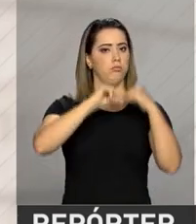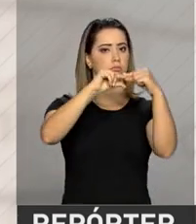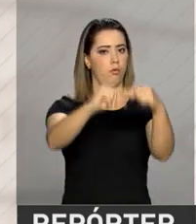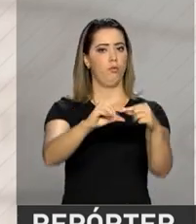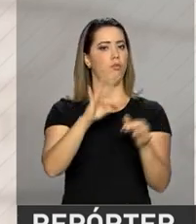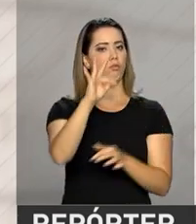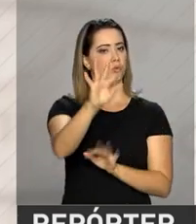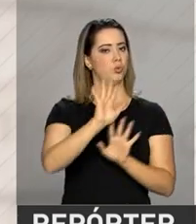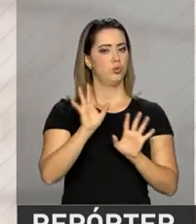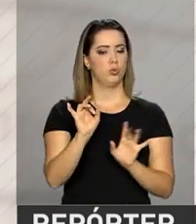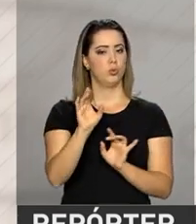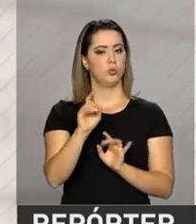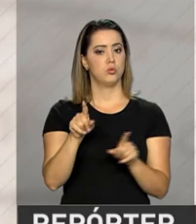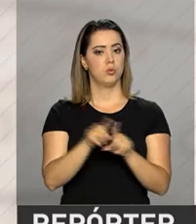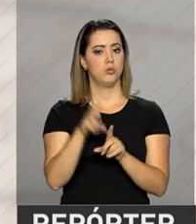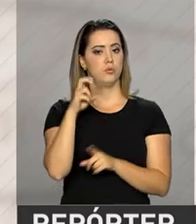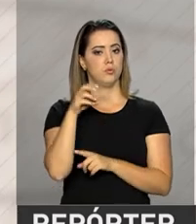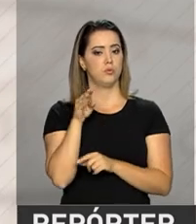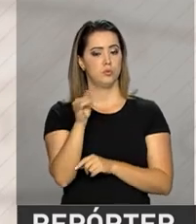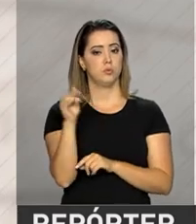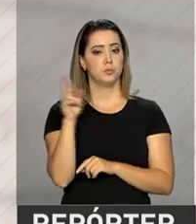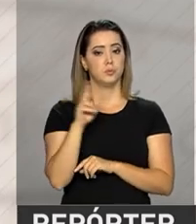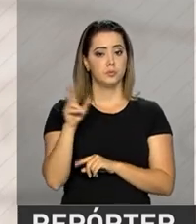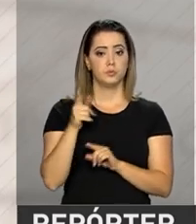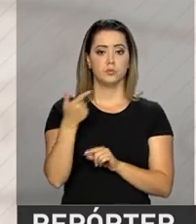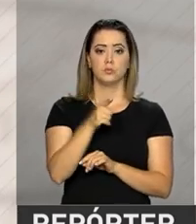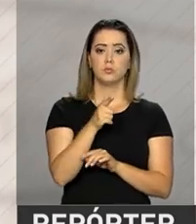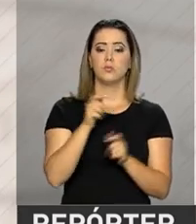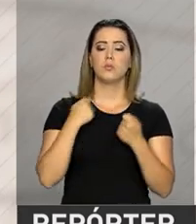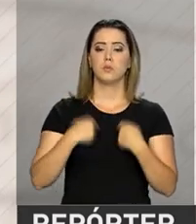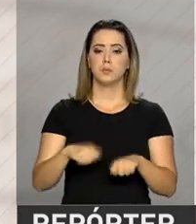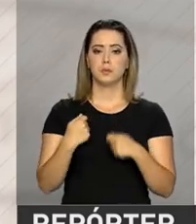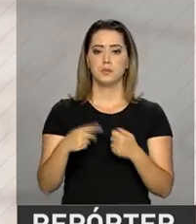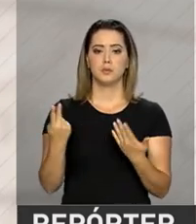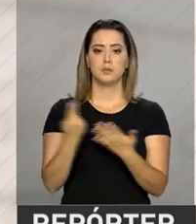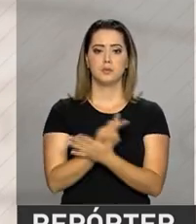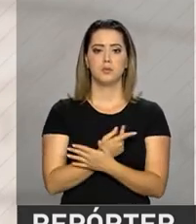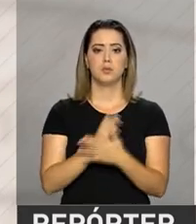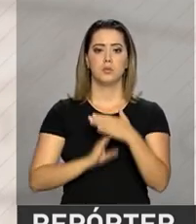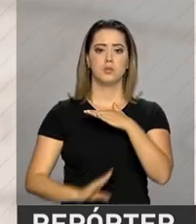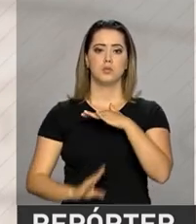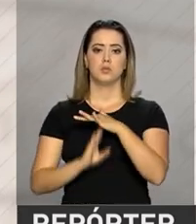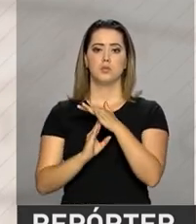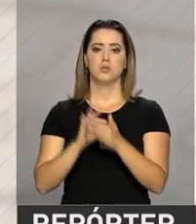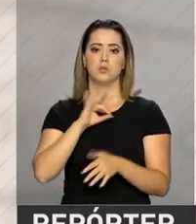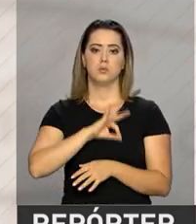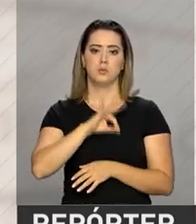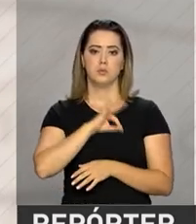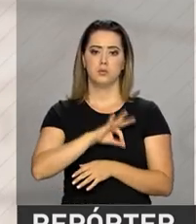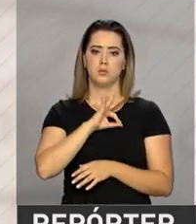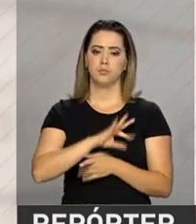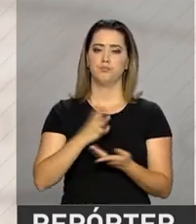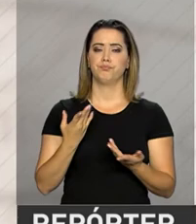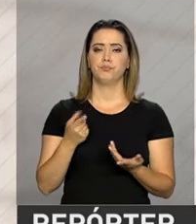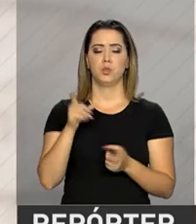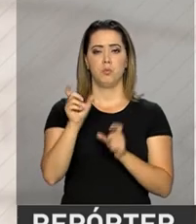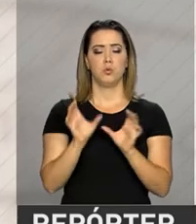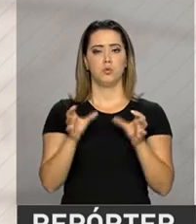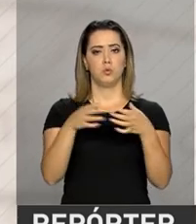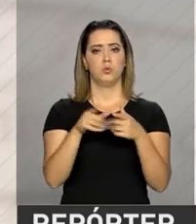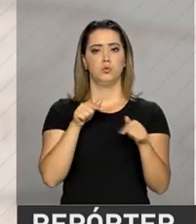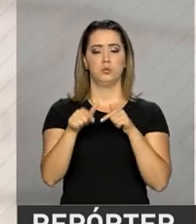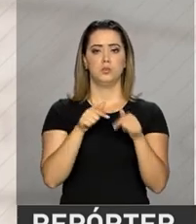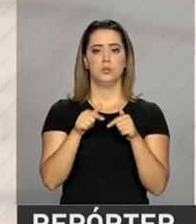bilhões de reais outras ações serão tomadas como fixar um teto de remuneração para os servidores